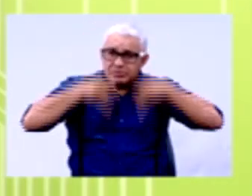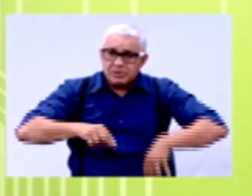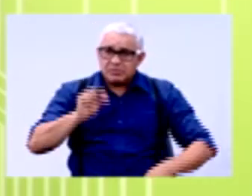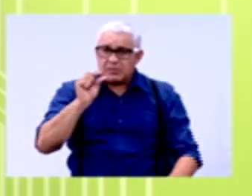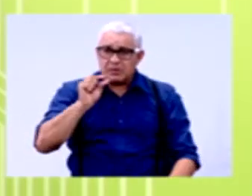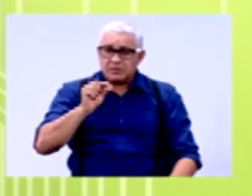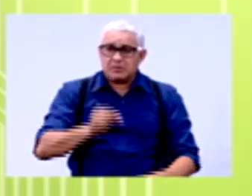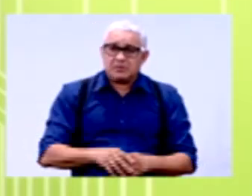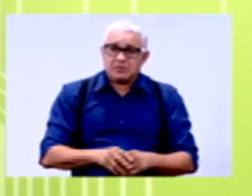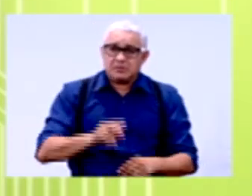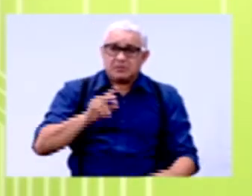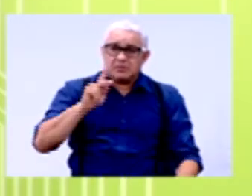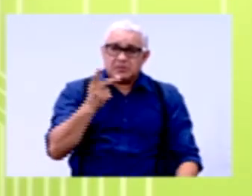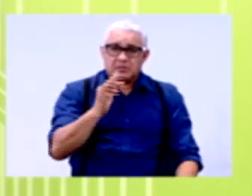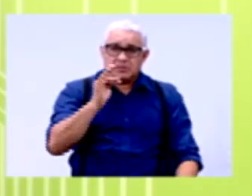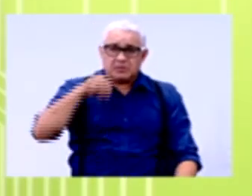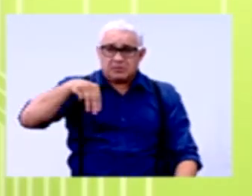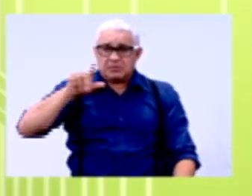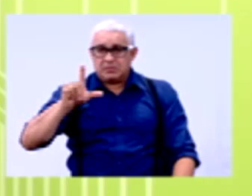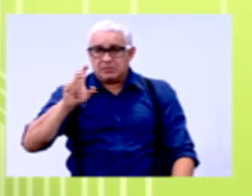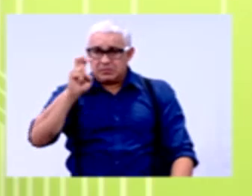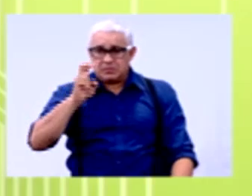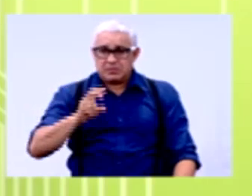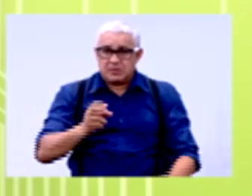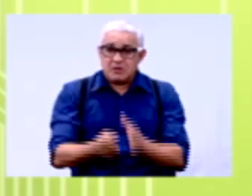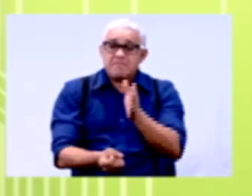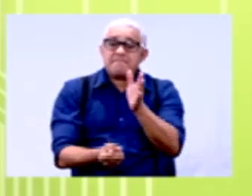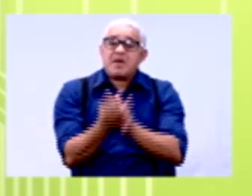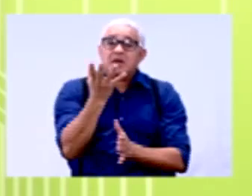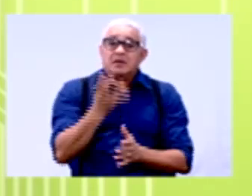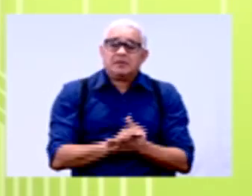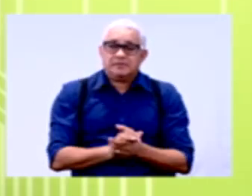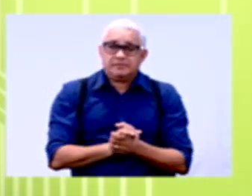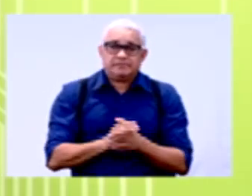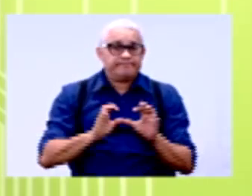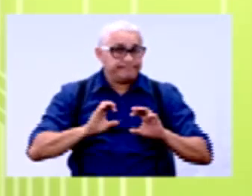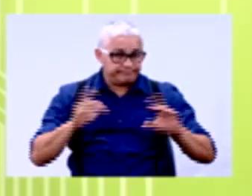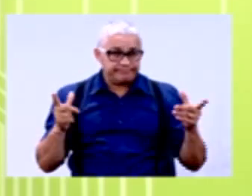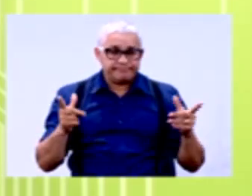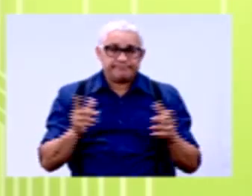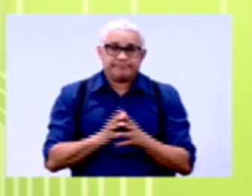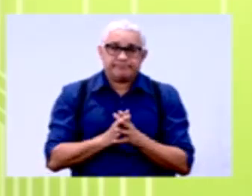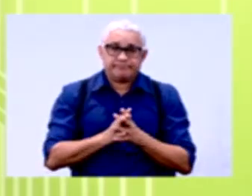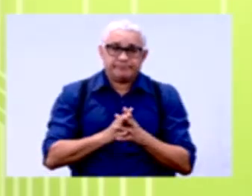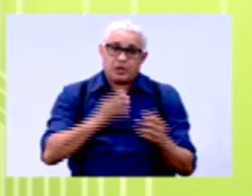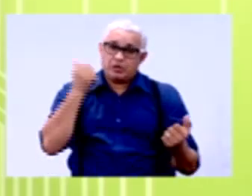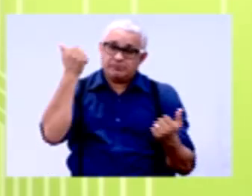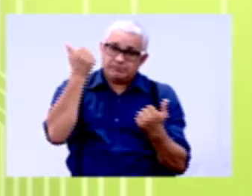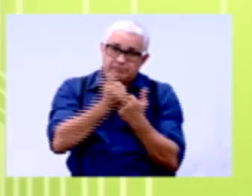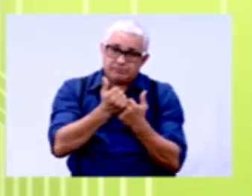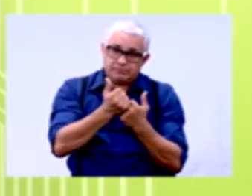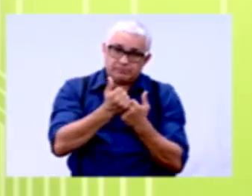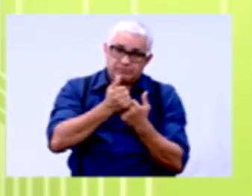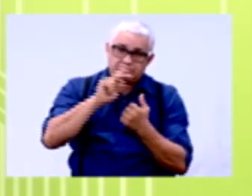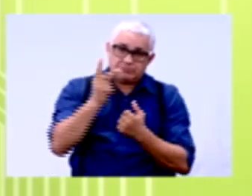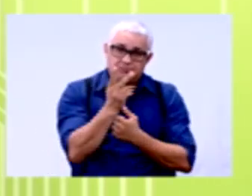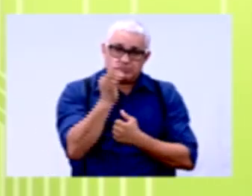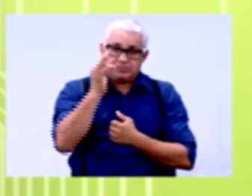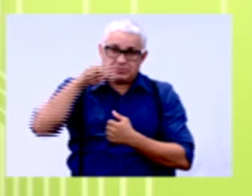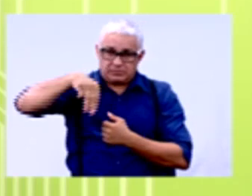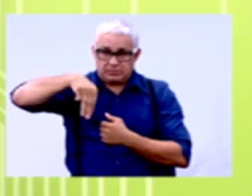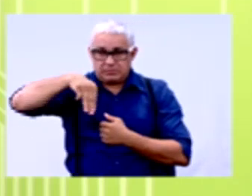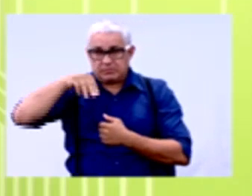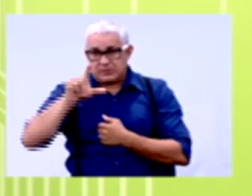né? O HTML5, ele surgiu, na realidade, óbvio que ele surgiu para substituir o HTML4, que ainda é